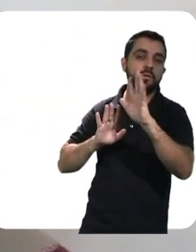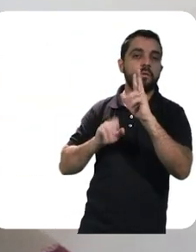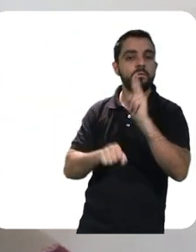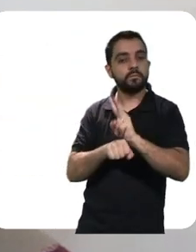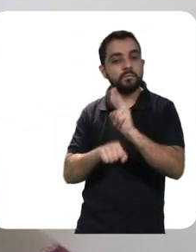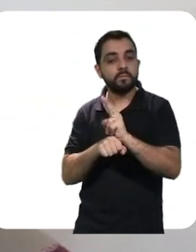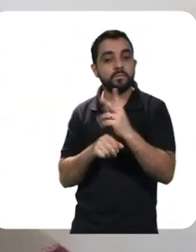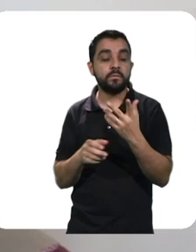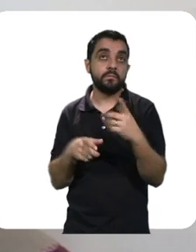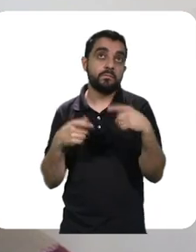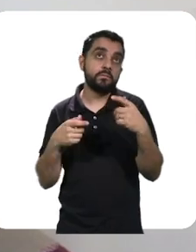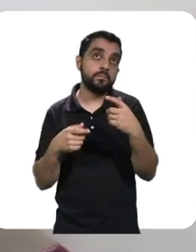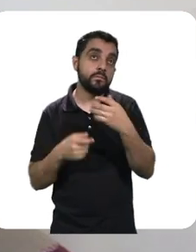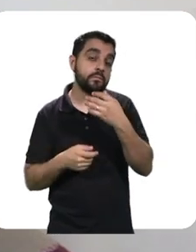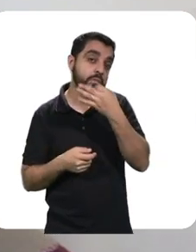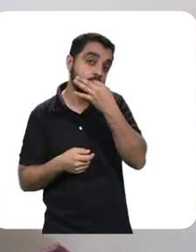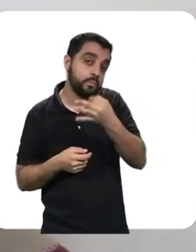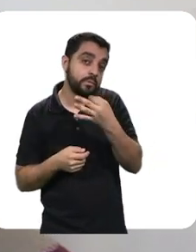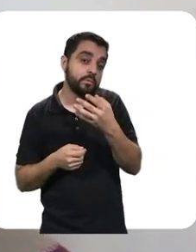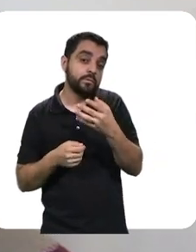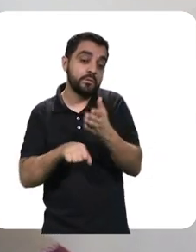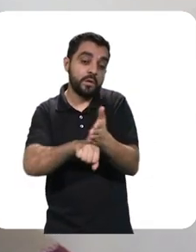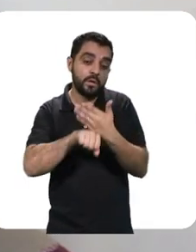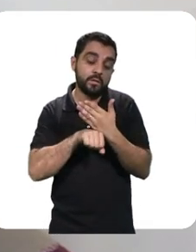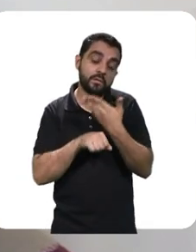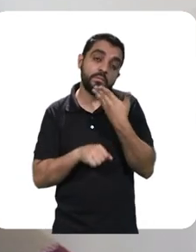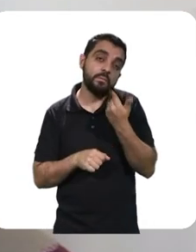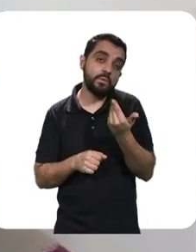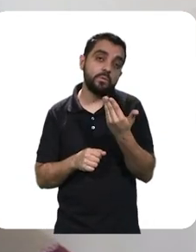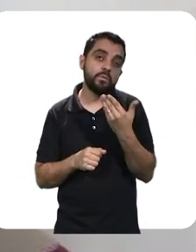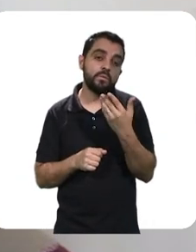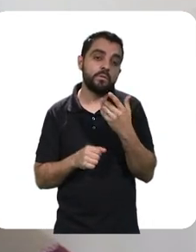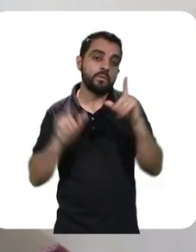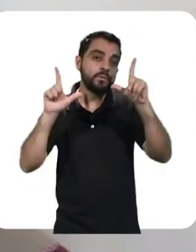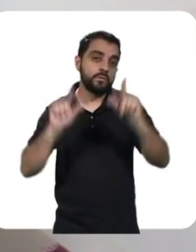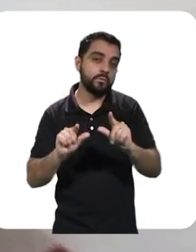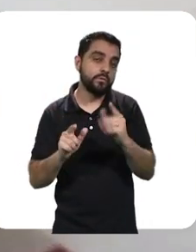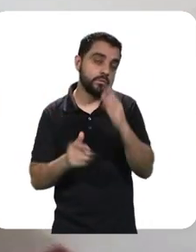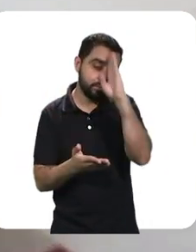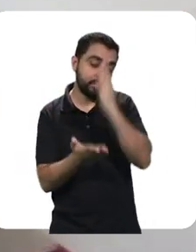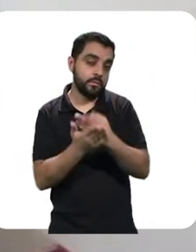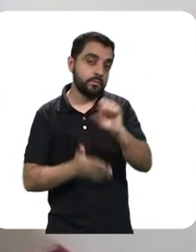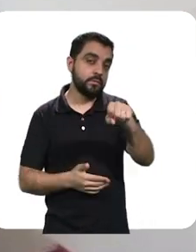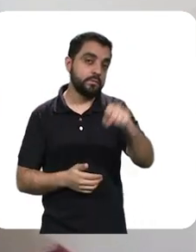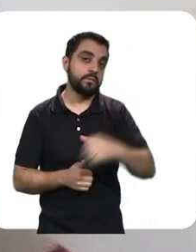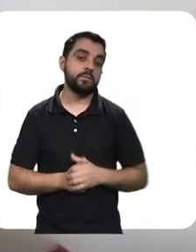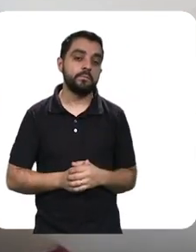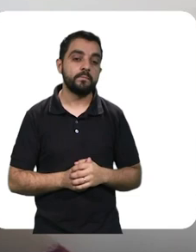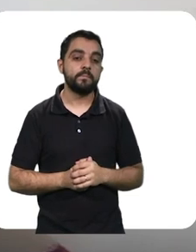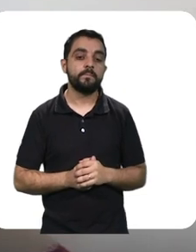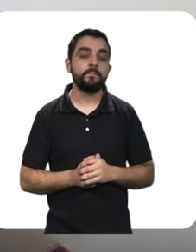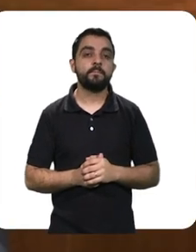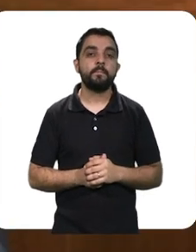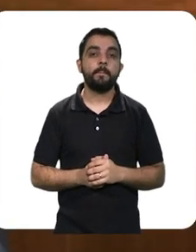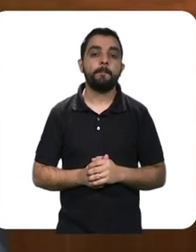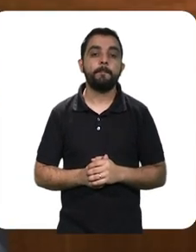fosse realizado, provavelmente melhor, provavelmente sim. Perfeito. Professor